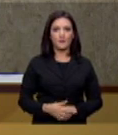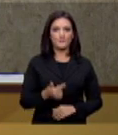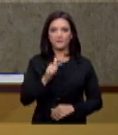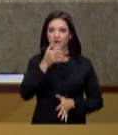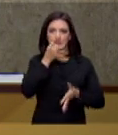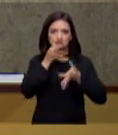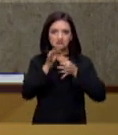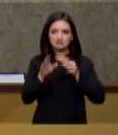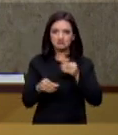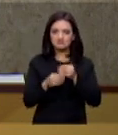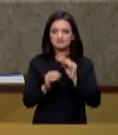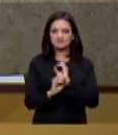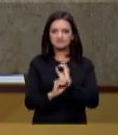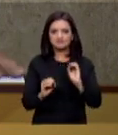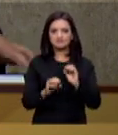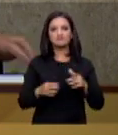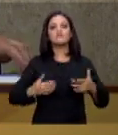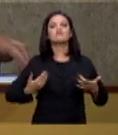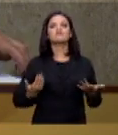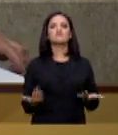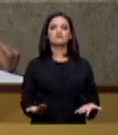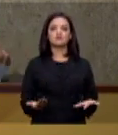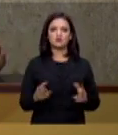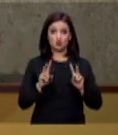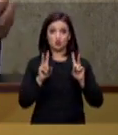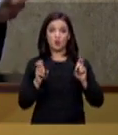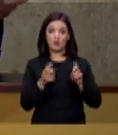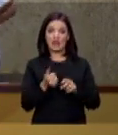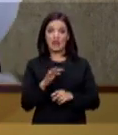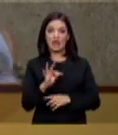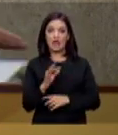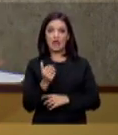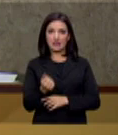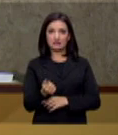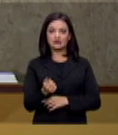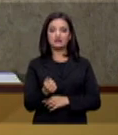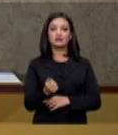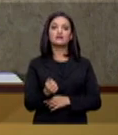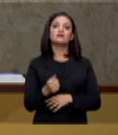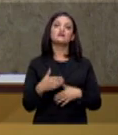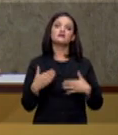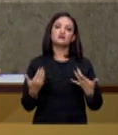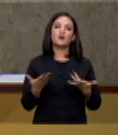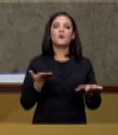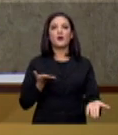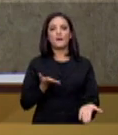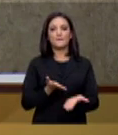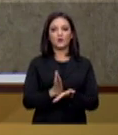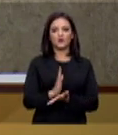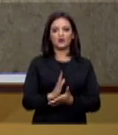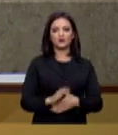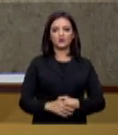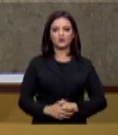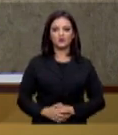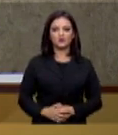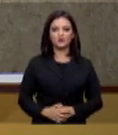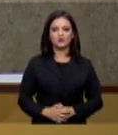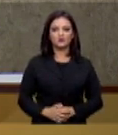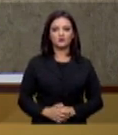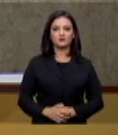Não havendo nenhuma observação em relação à ata da sessão anterior, eu considero-a